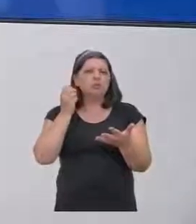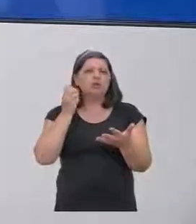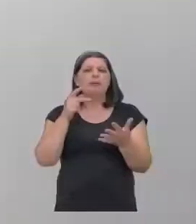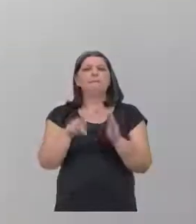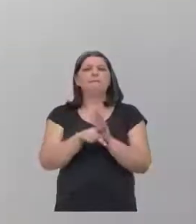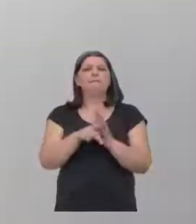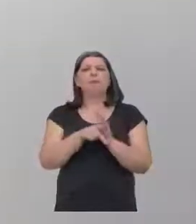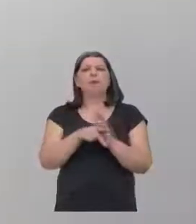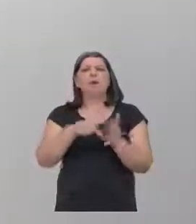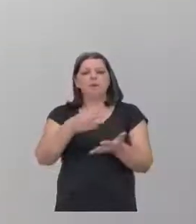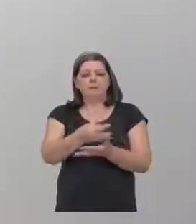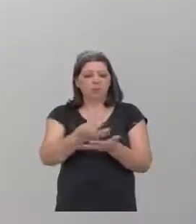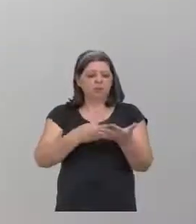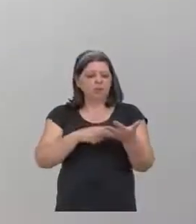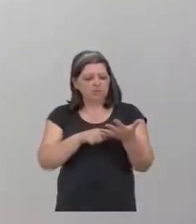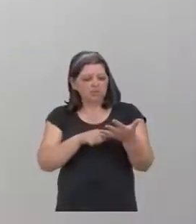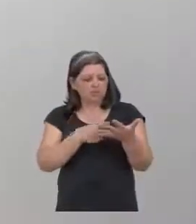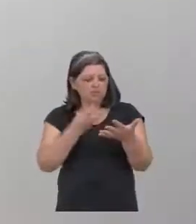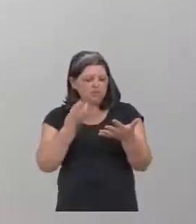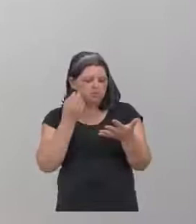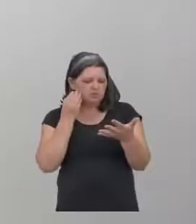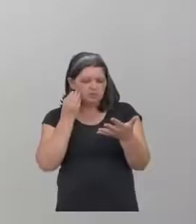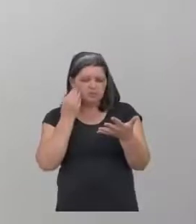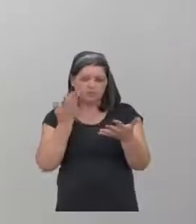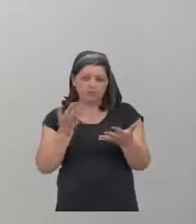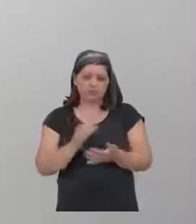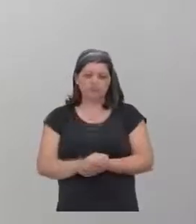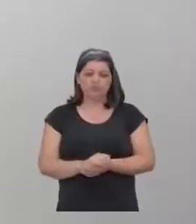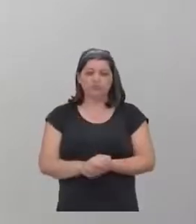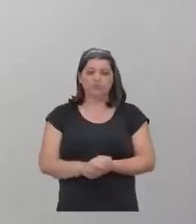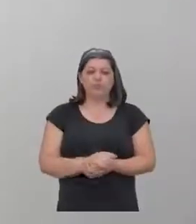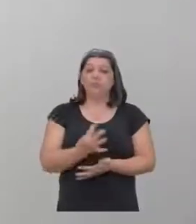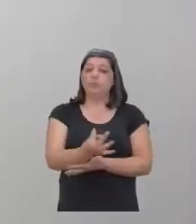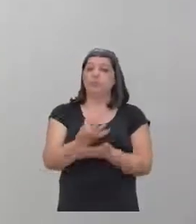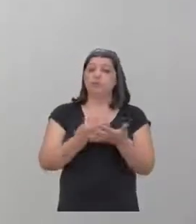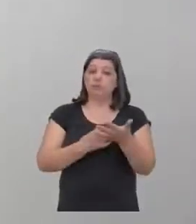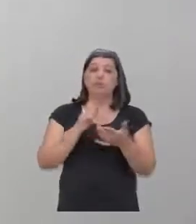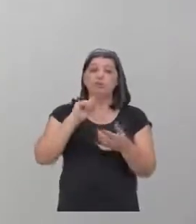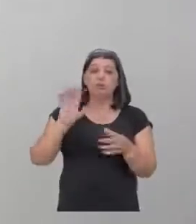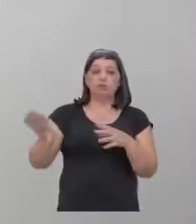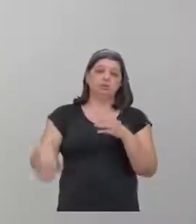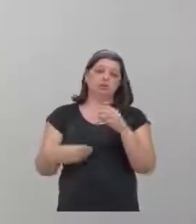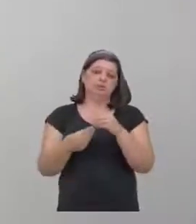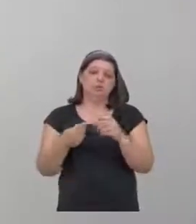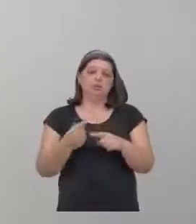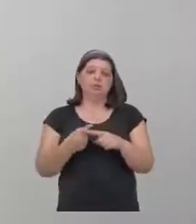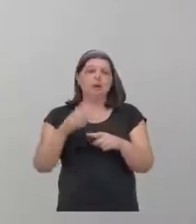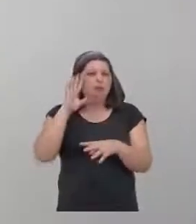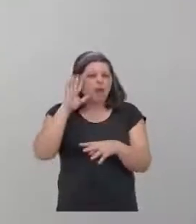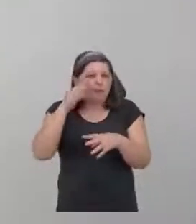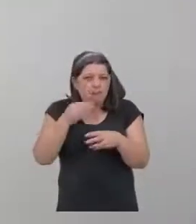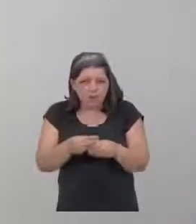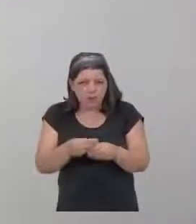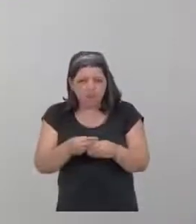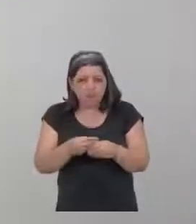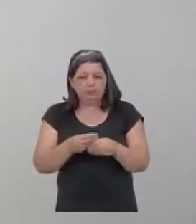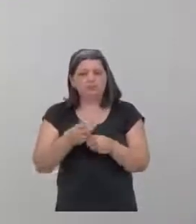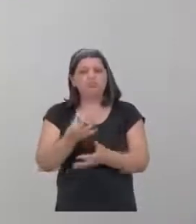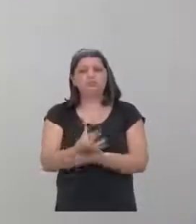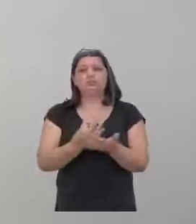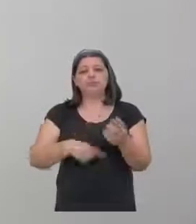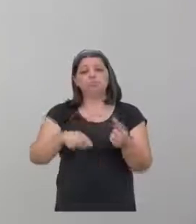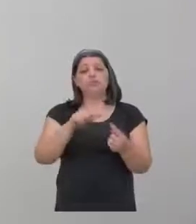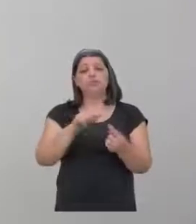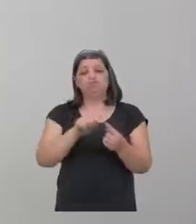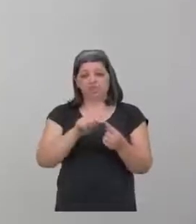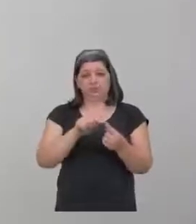aí? Exatamente. E seria interessante também, quando você vai fazer um texto, você concluí-lo com uma proposta de intervenção. Você concluir, terminando direitinho,